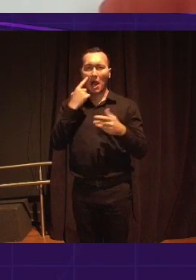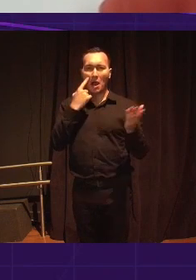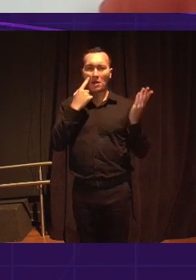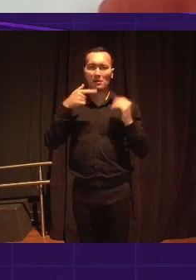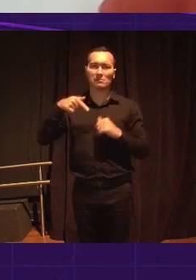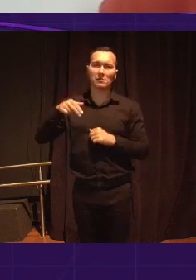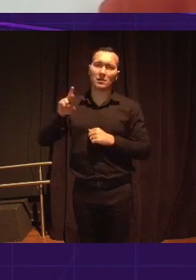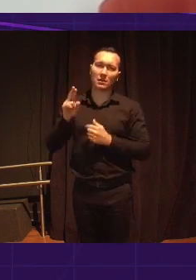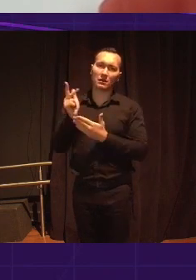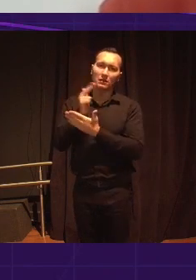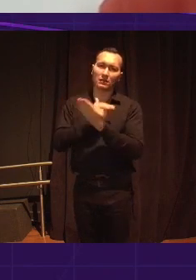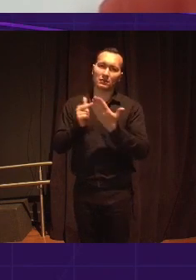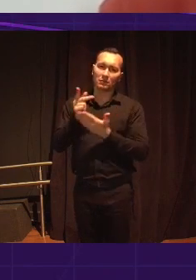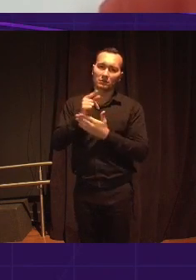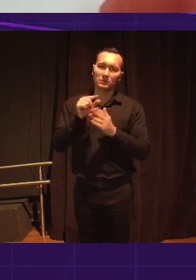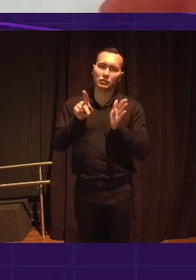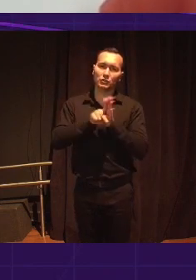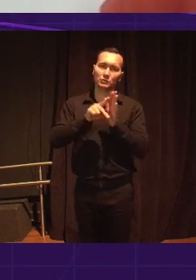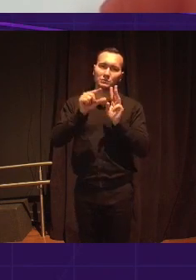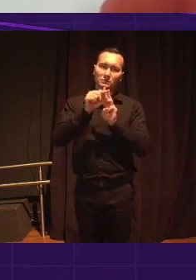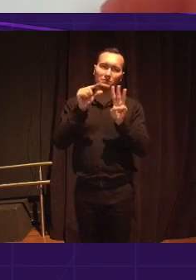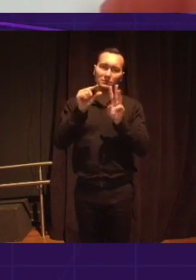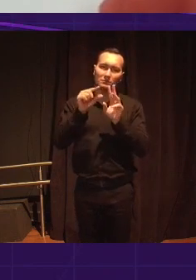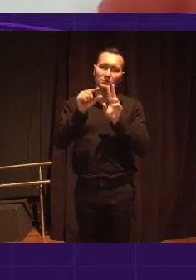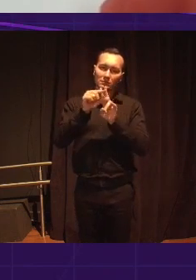do nosso LinkedIn, para vocês